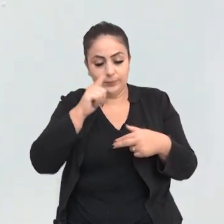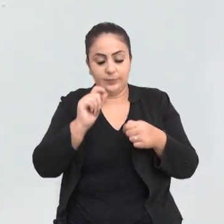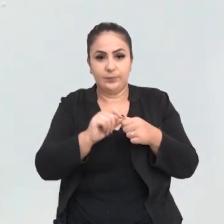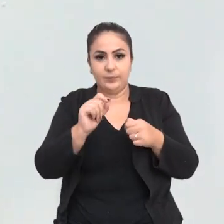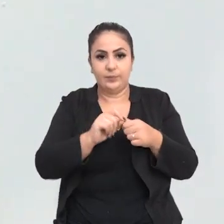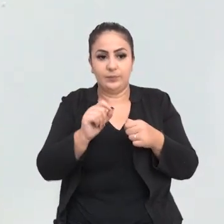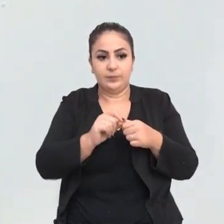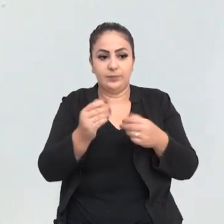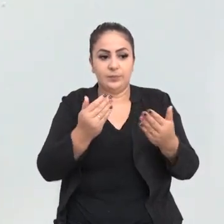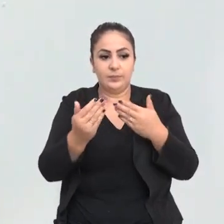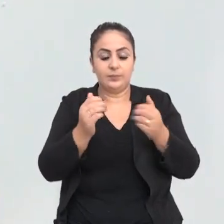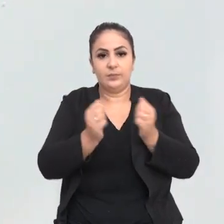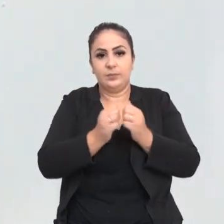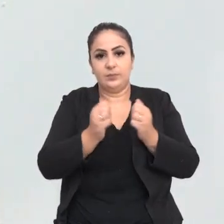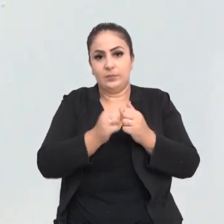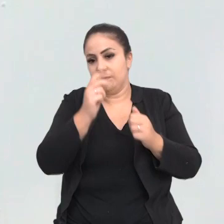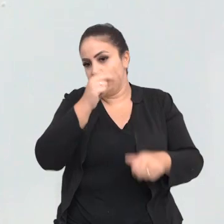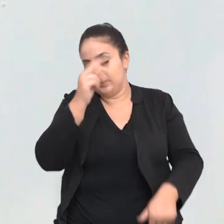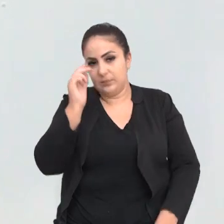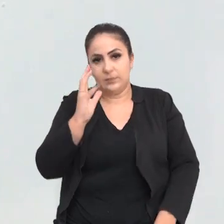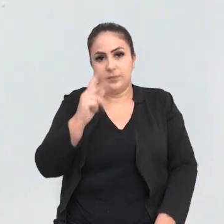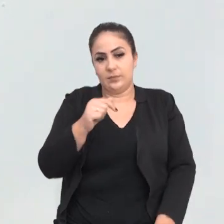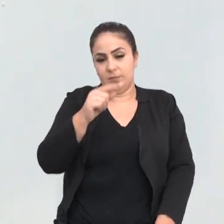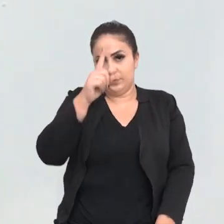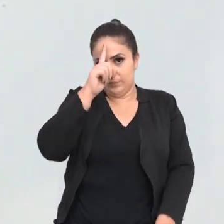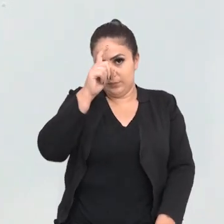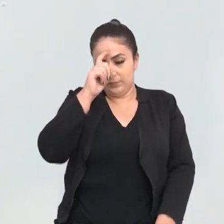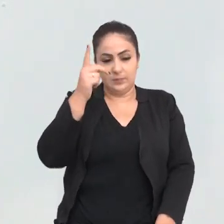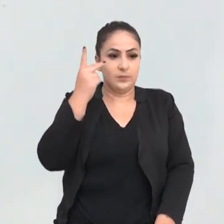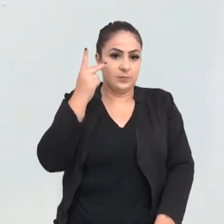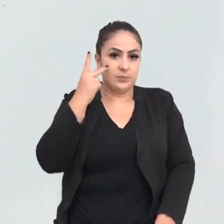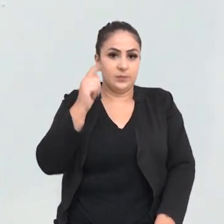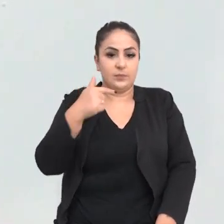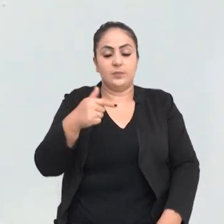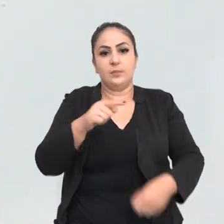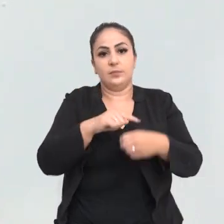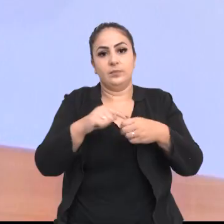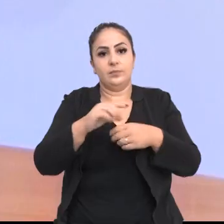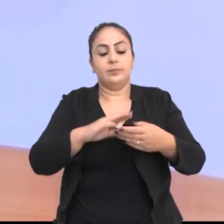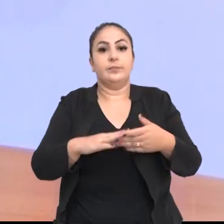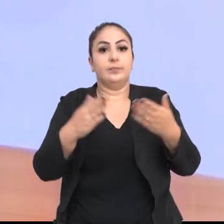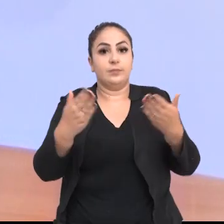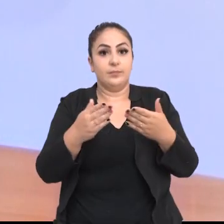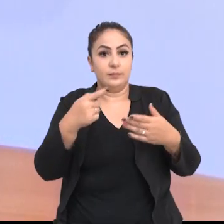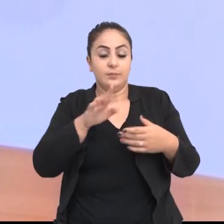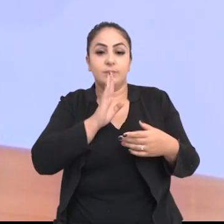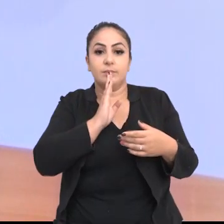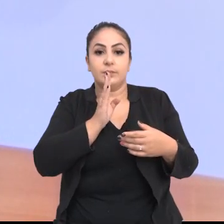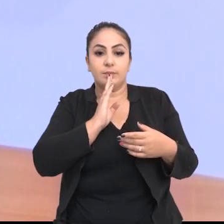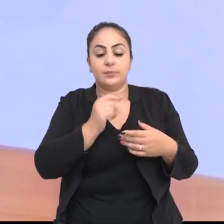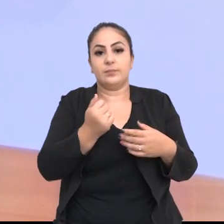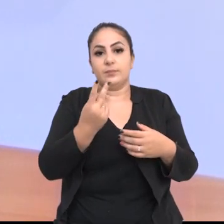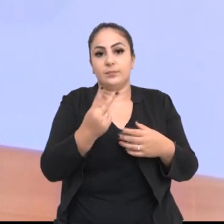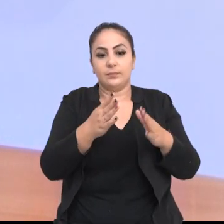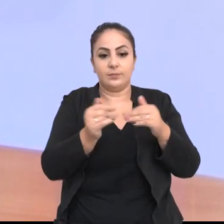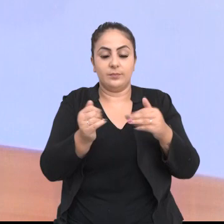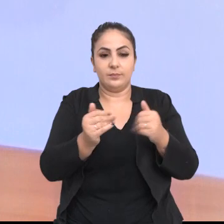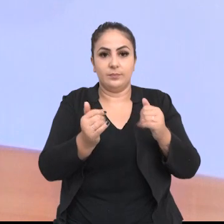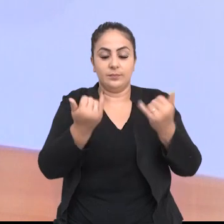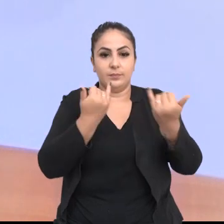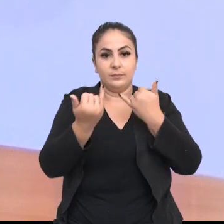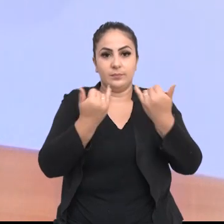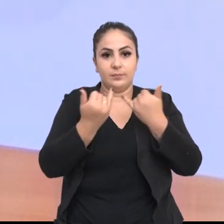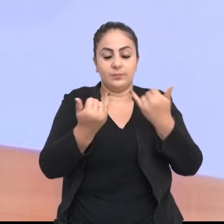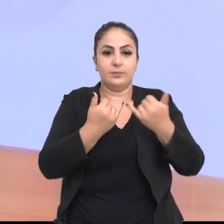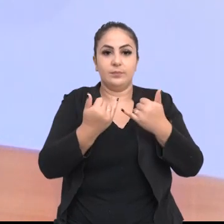fazer uma comparação junto com o São Vicente e o hospital da cidade. E agora você vai conhecer 2